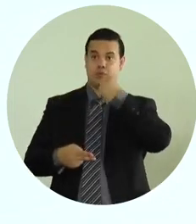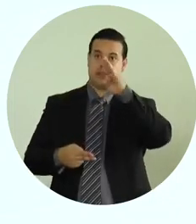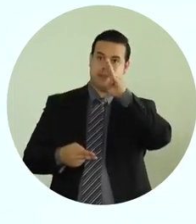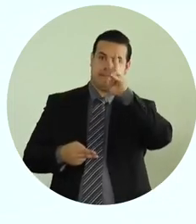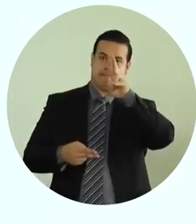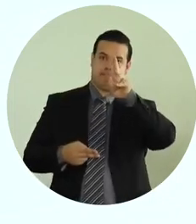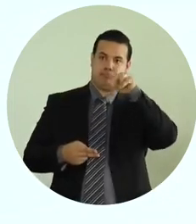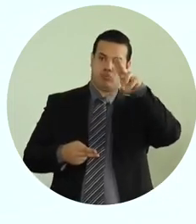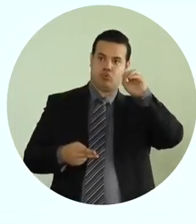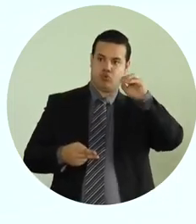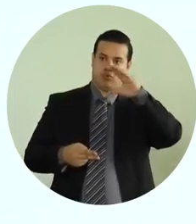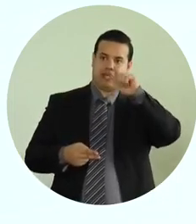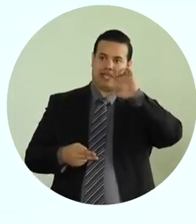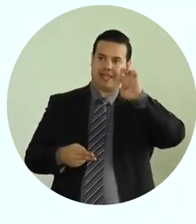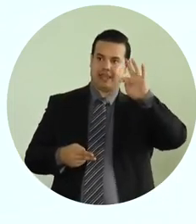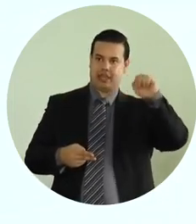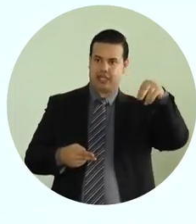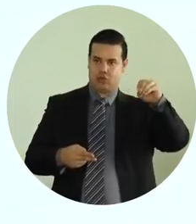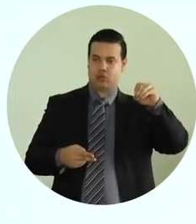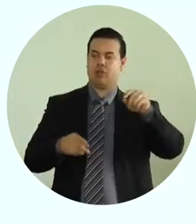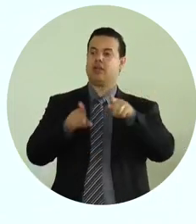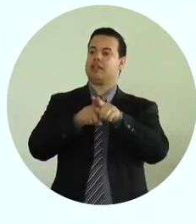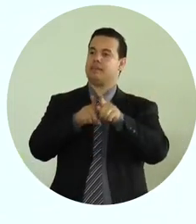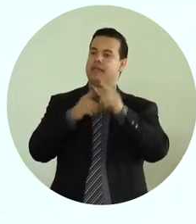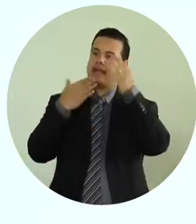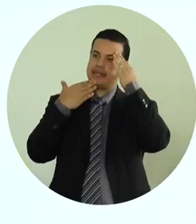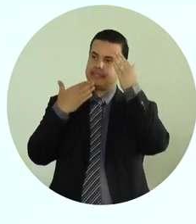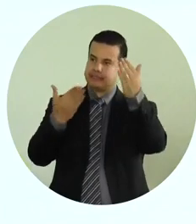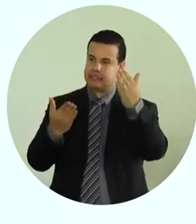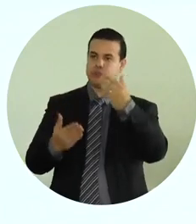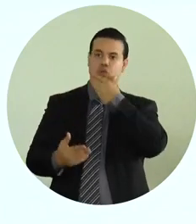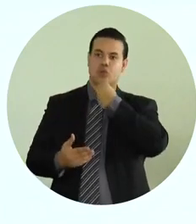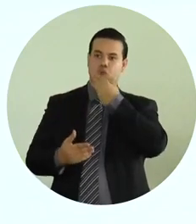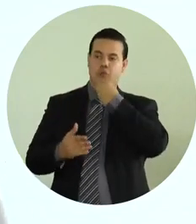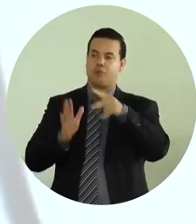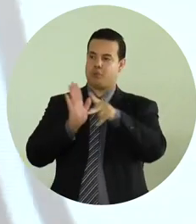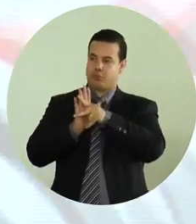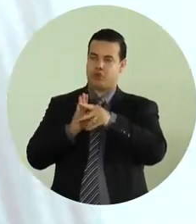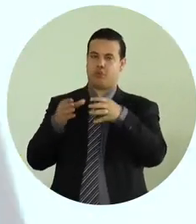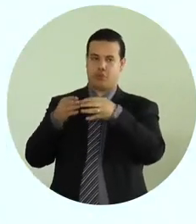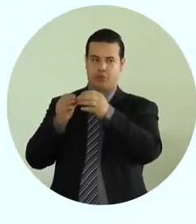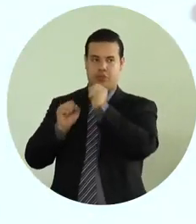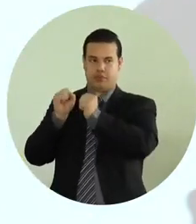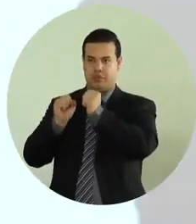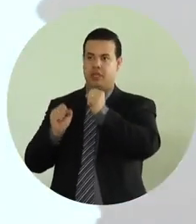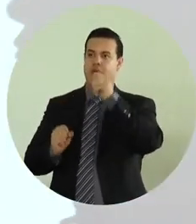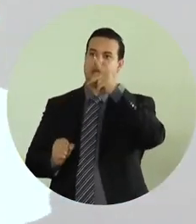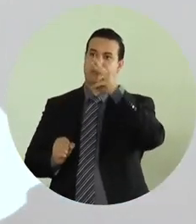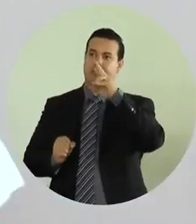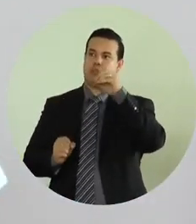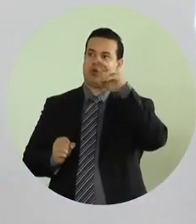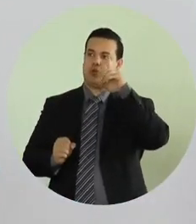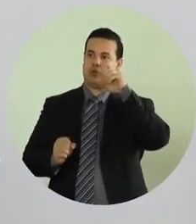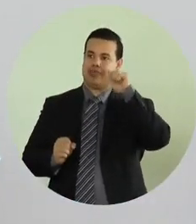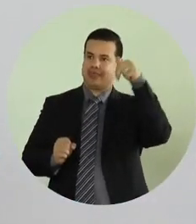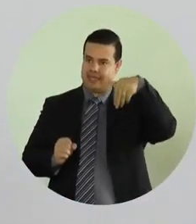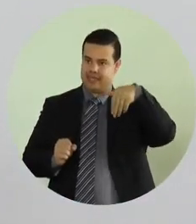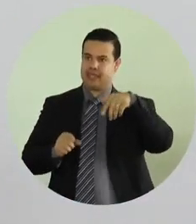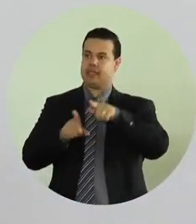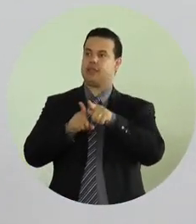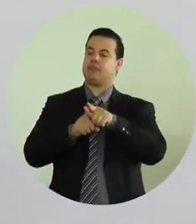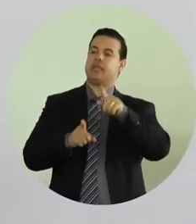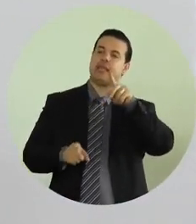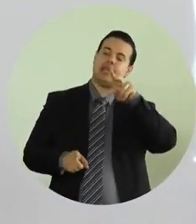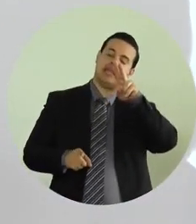presença do Rogério Brecha, diretor-presidente da PRODAM, a doutora Yumi Caneco, diretora técnica